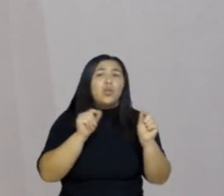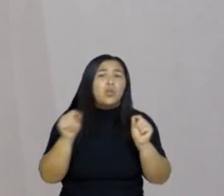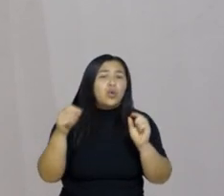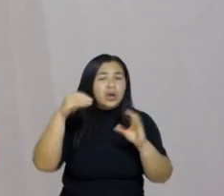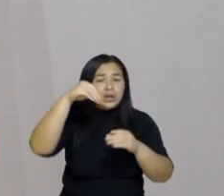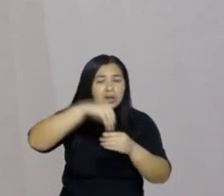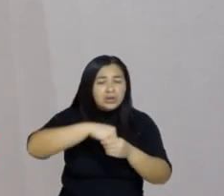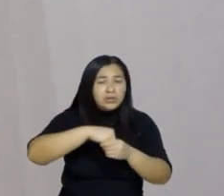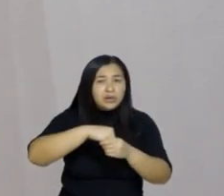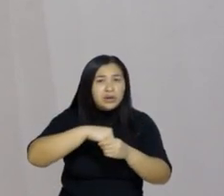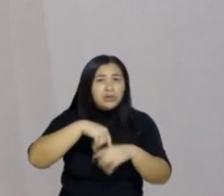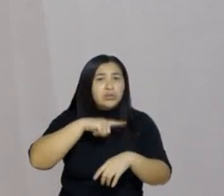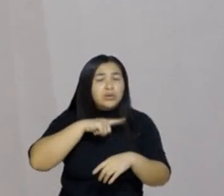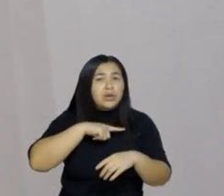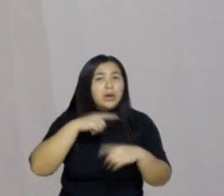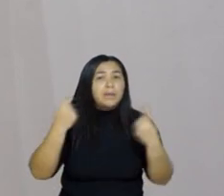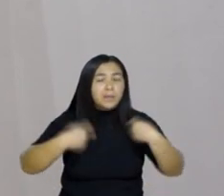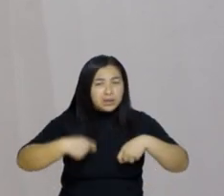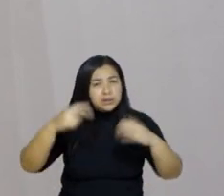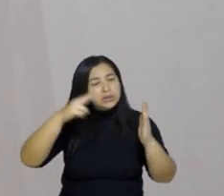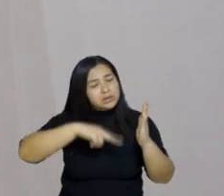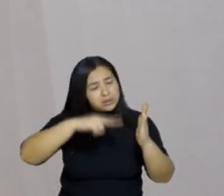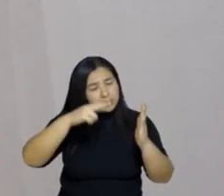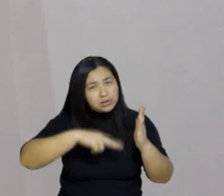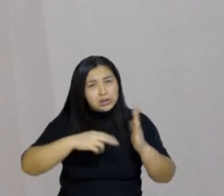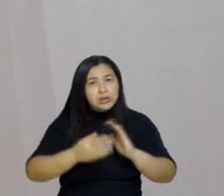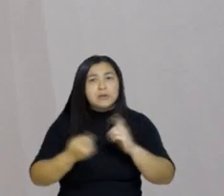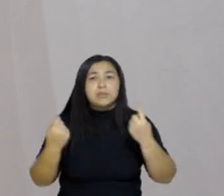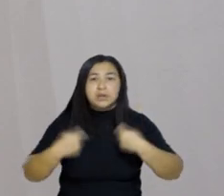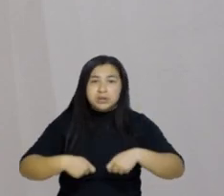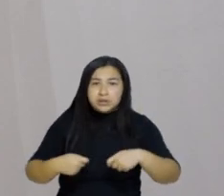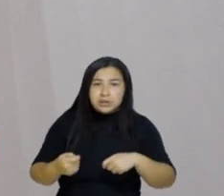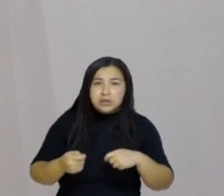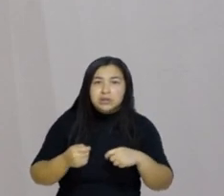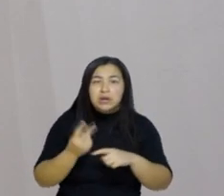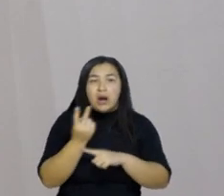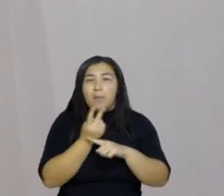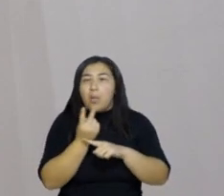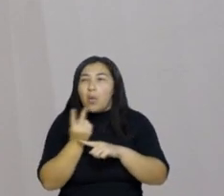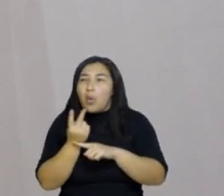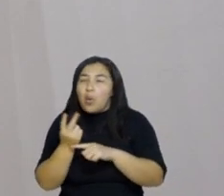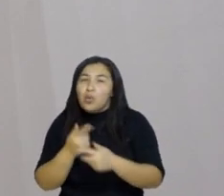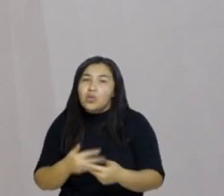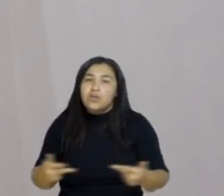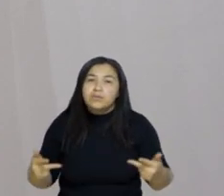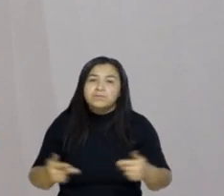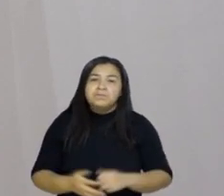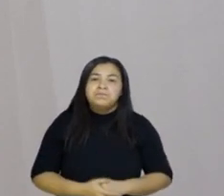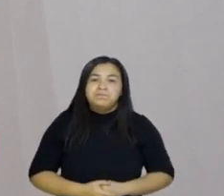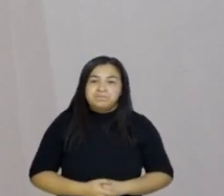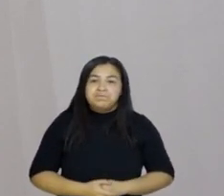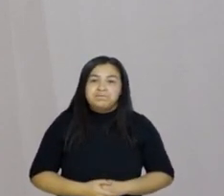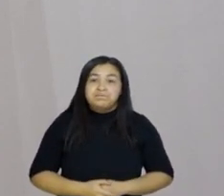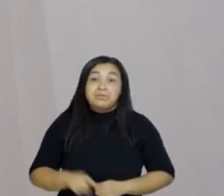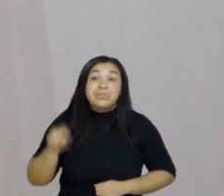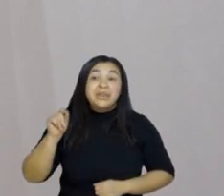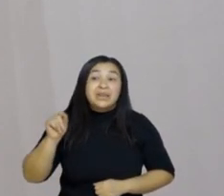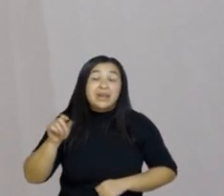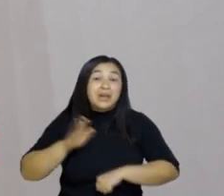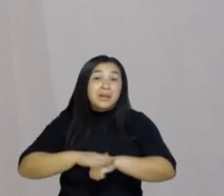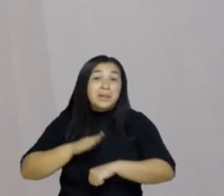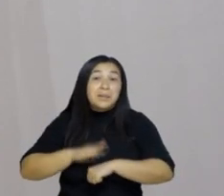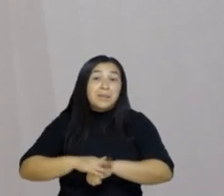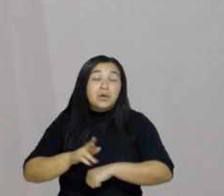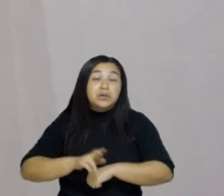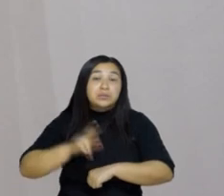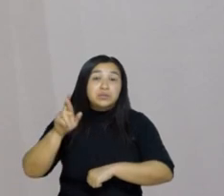não acredita, e façam limpa também na cidade e nas bibliotecas. Na verdade, quem descobriu foi a vereadora